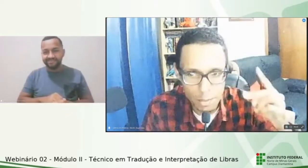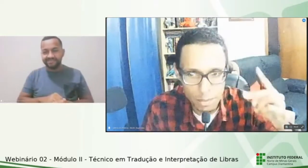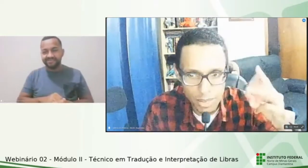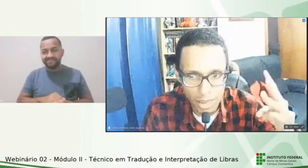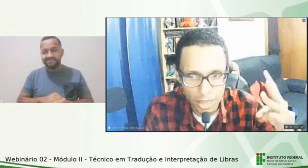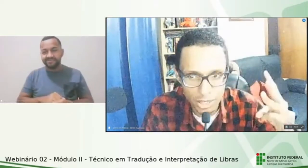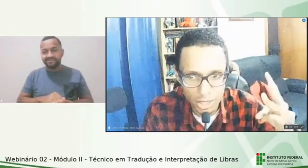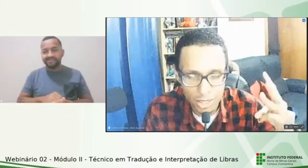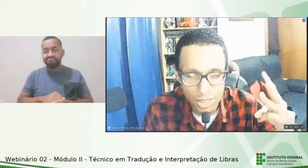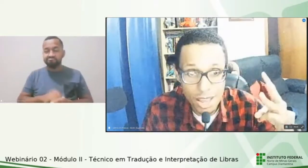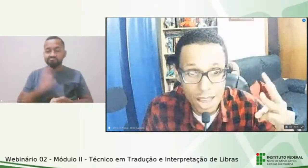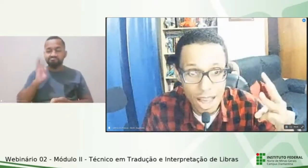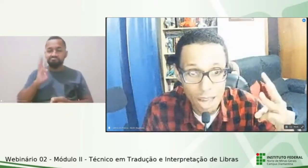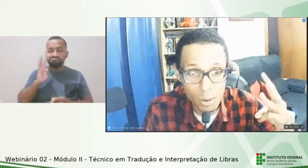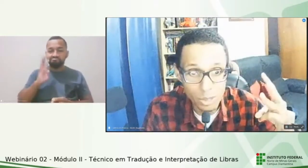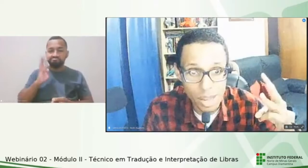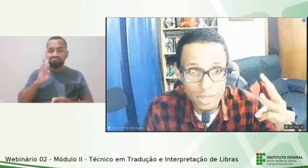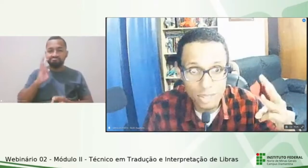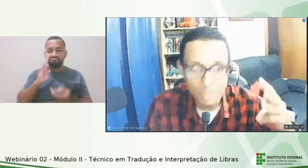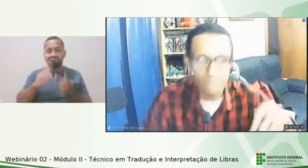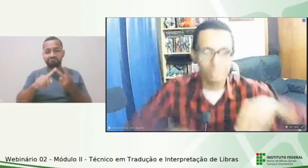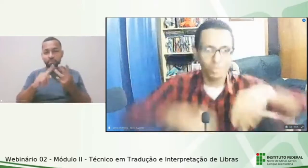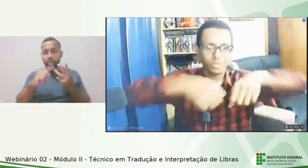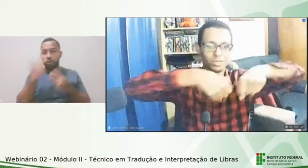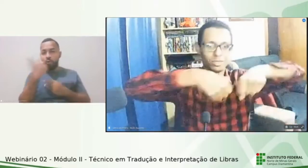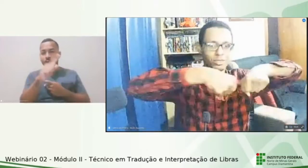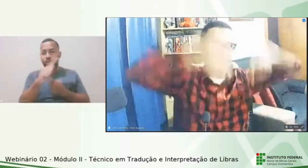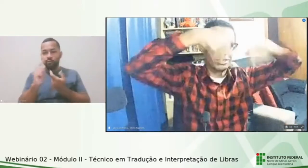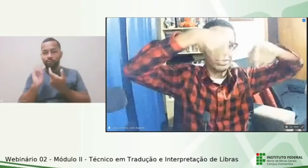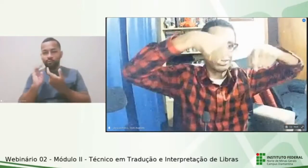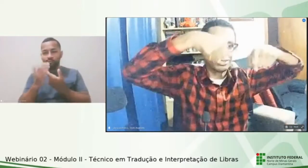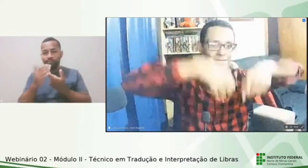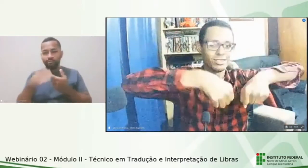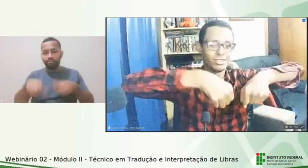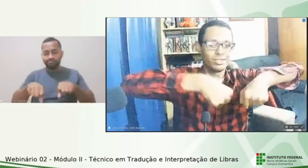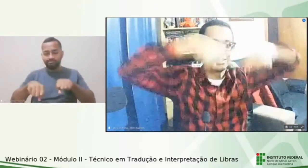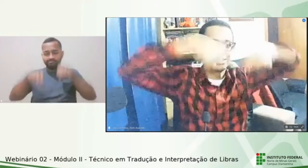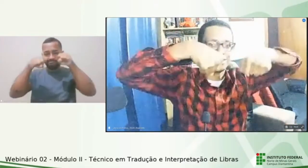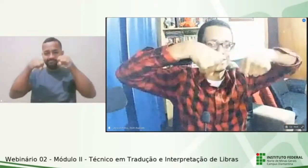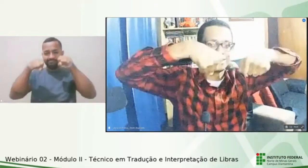Mandioca, aipim e macaxeira. A outra é assim.